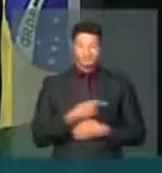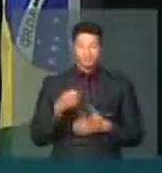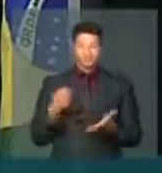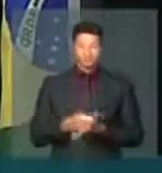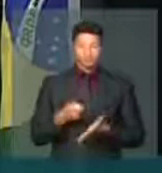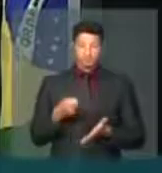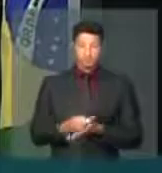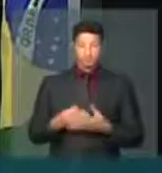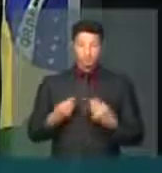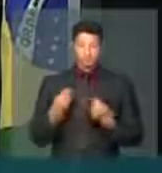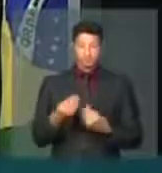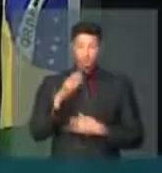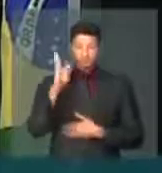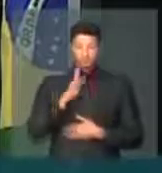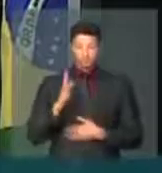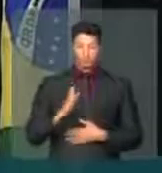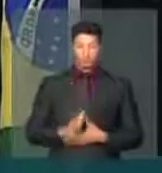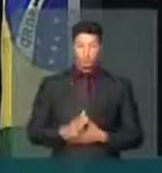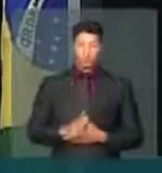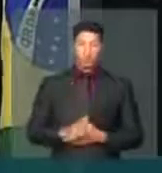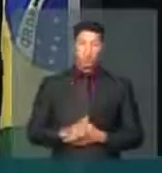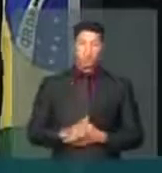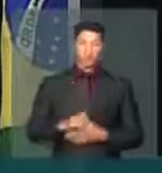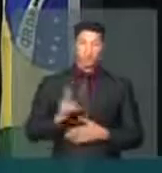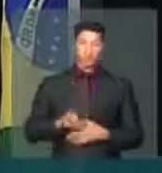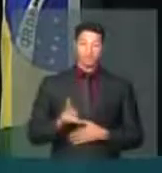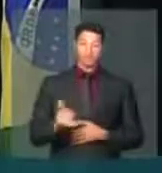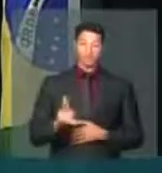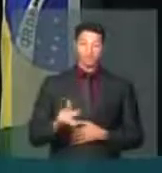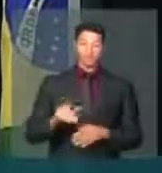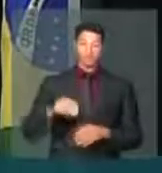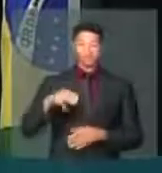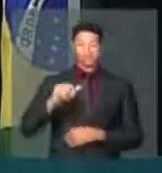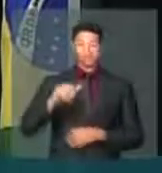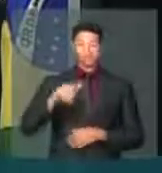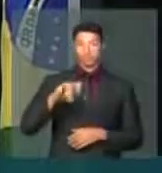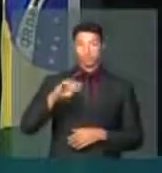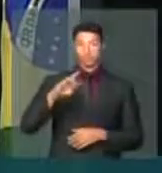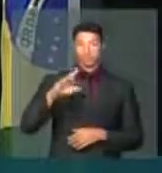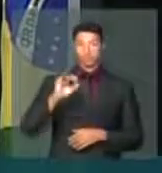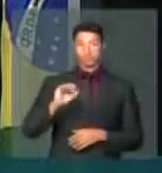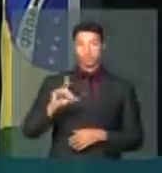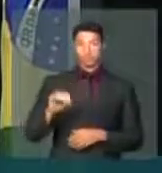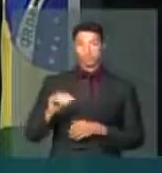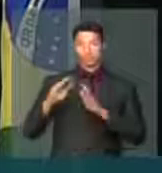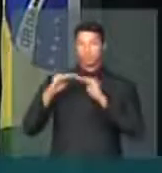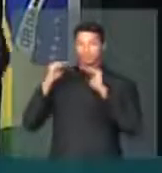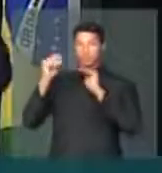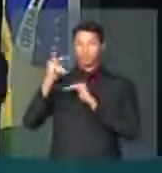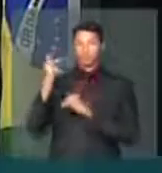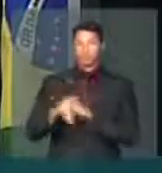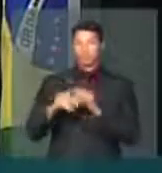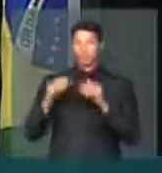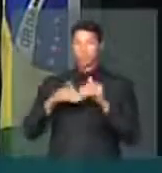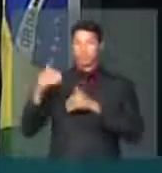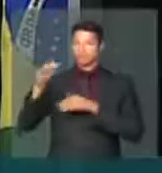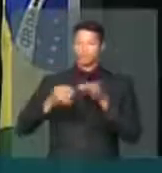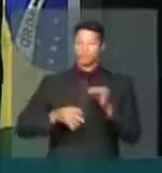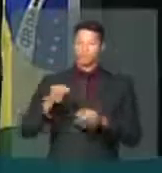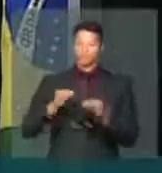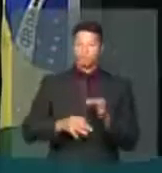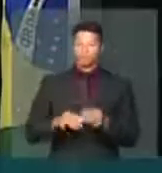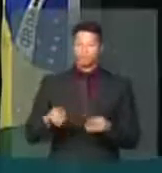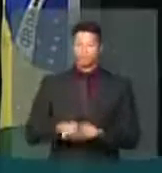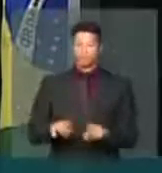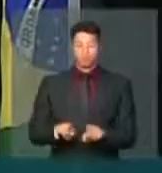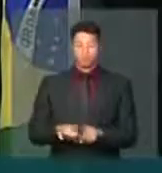devemos dar ao Brasil a permanência desses magistrados no auge da sua carreira jurídica